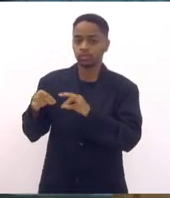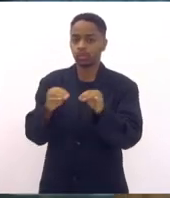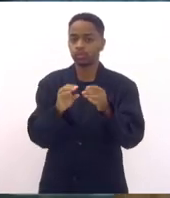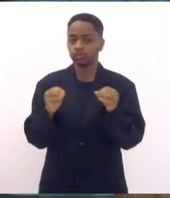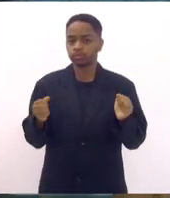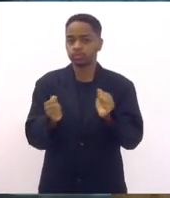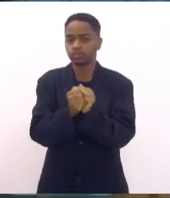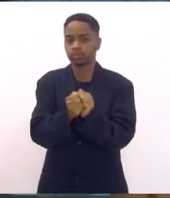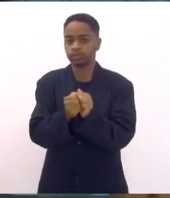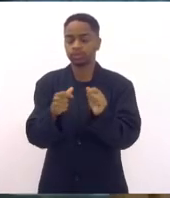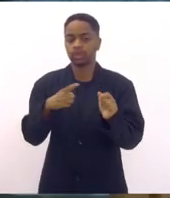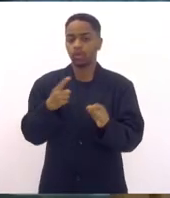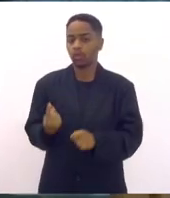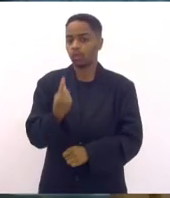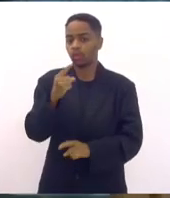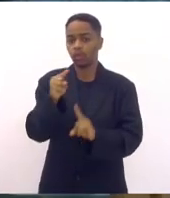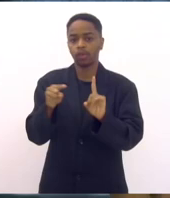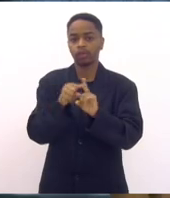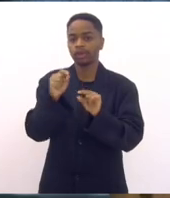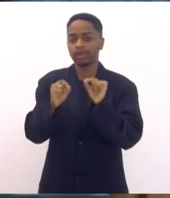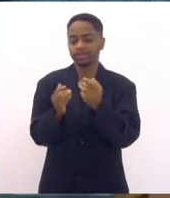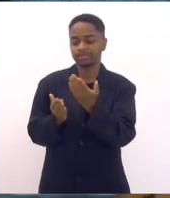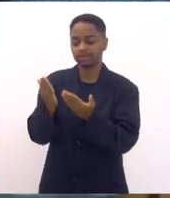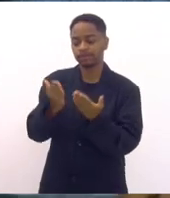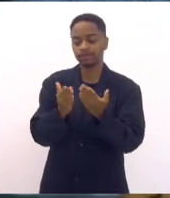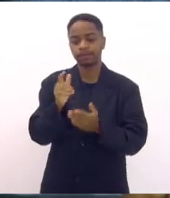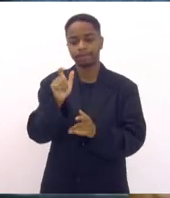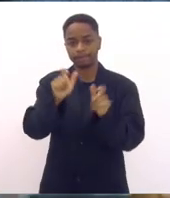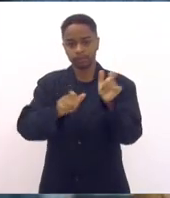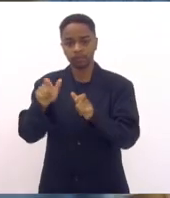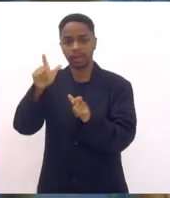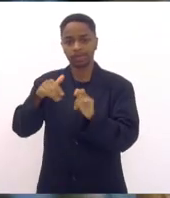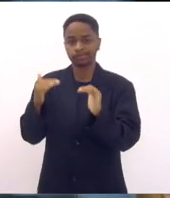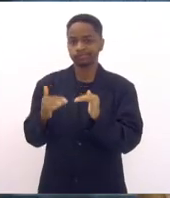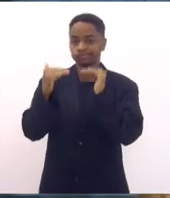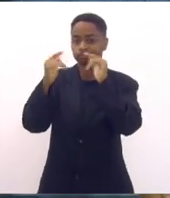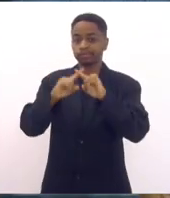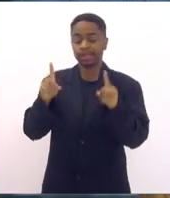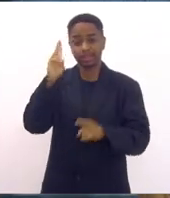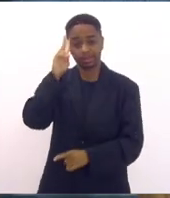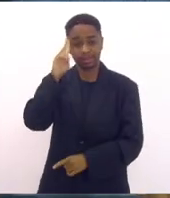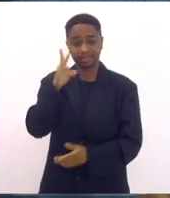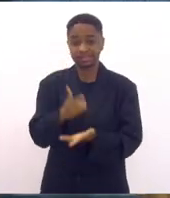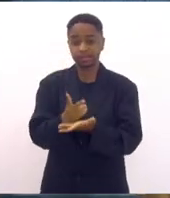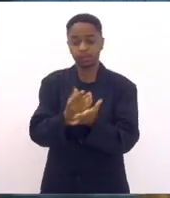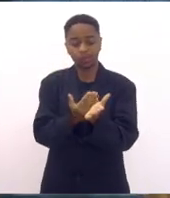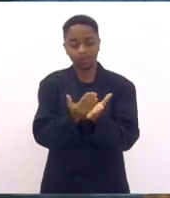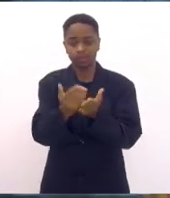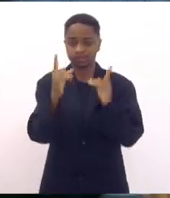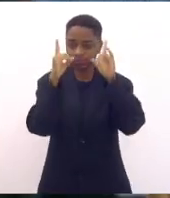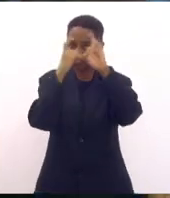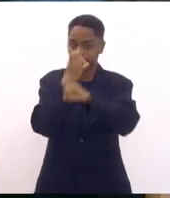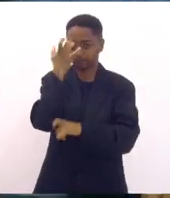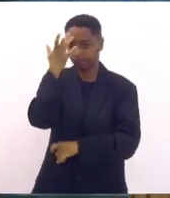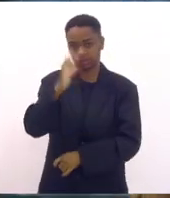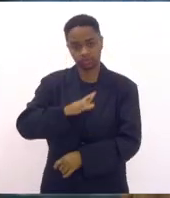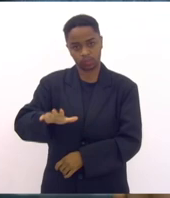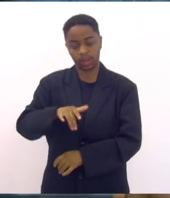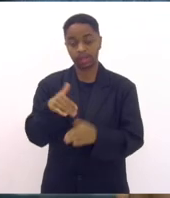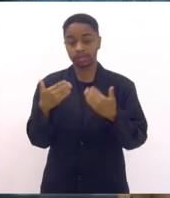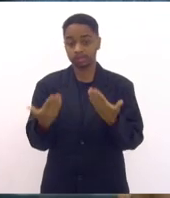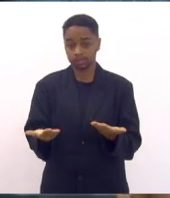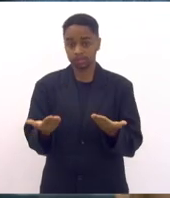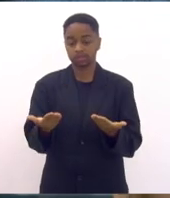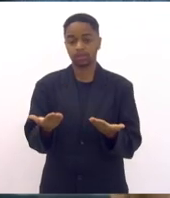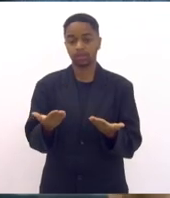próximo é algo muito grandioso mas lembrar que todo o início é difícil não é fácil então